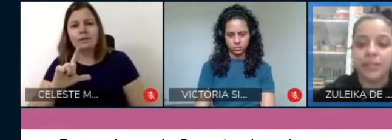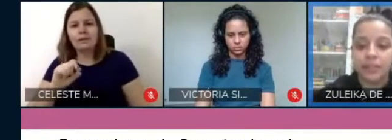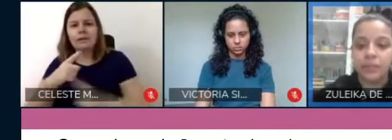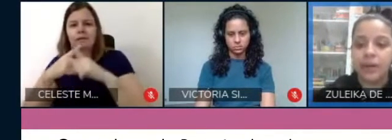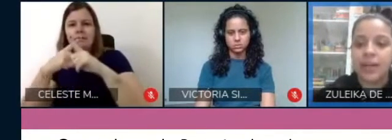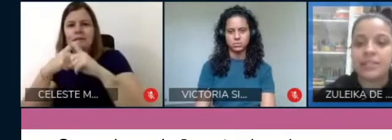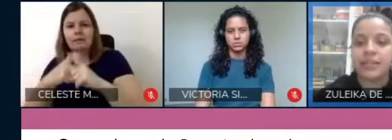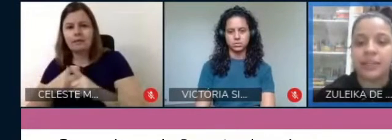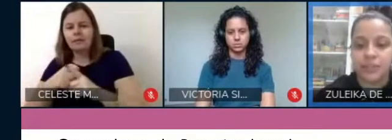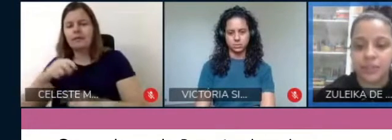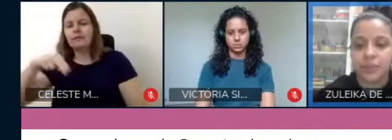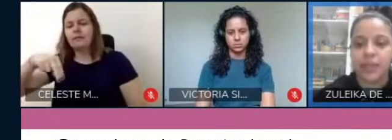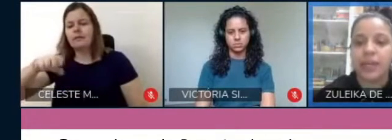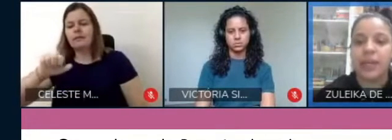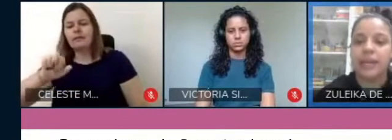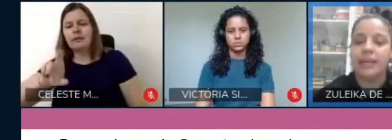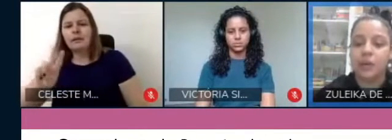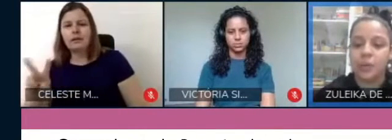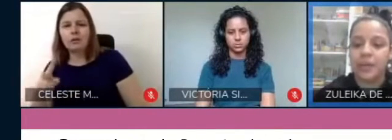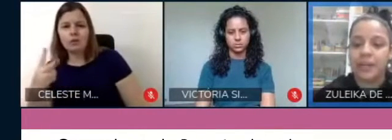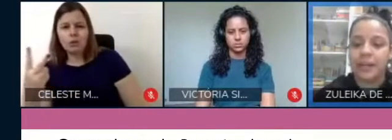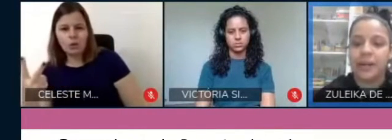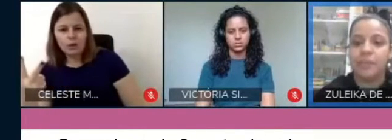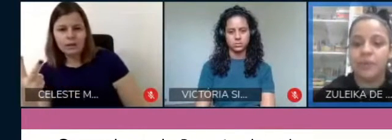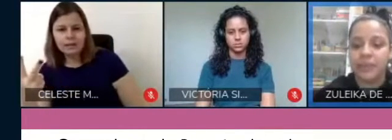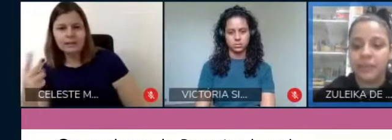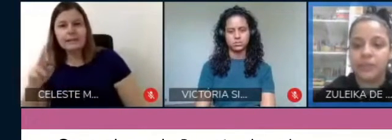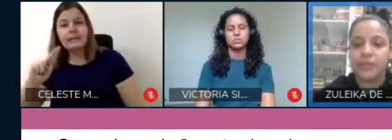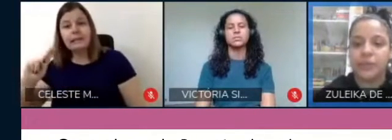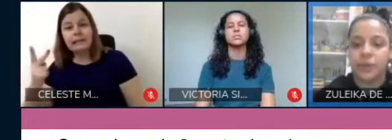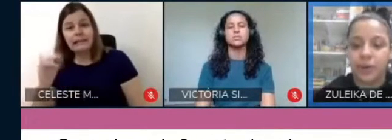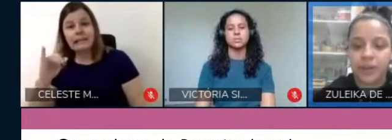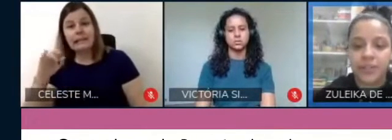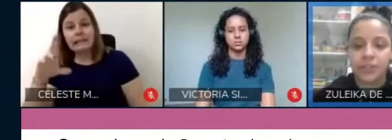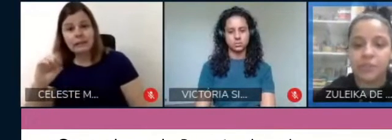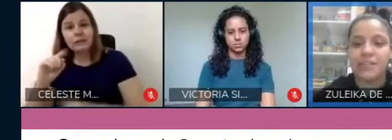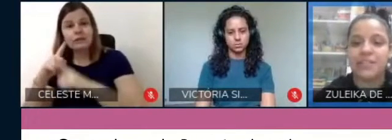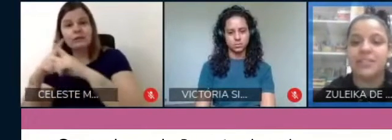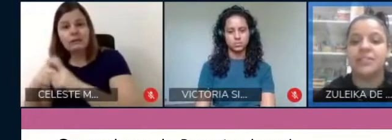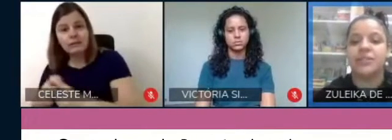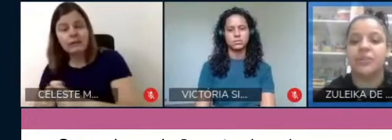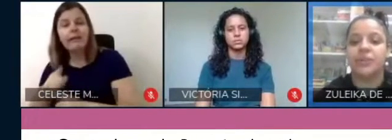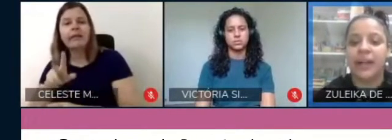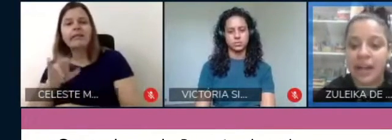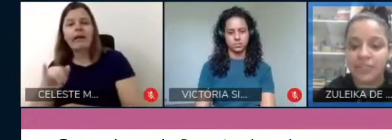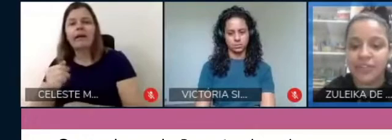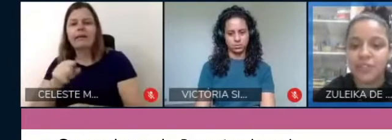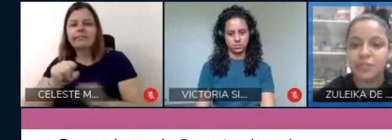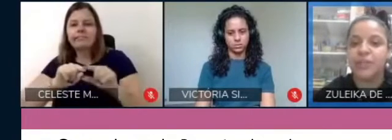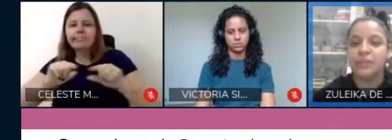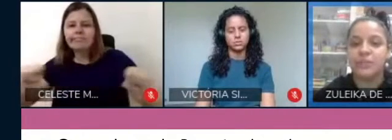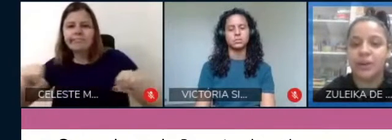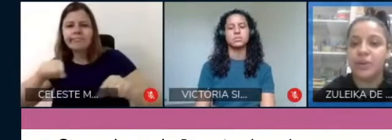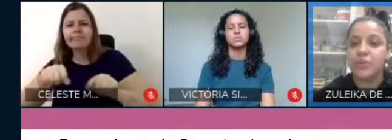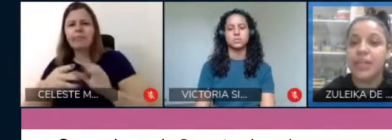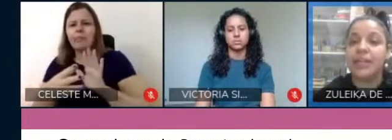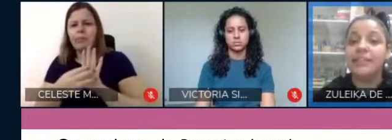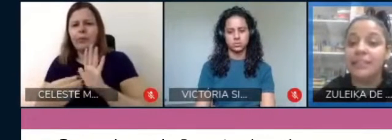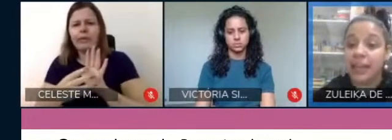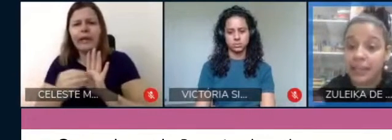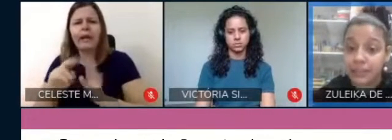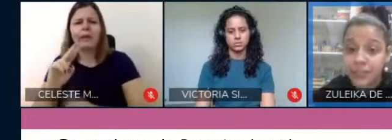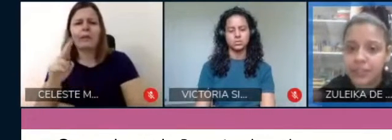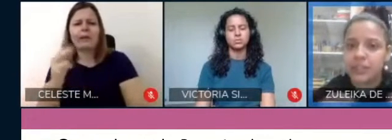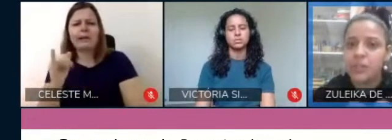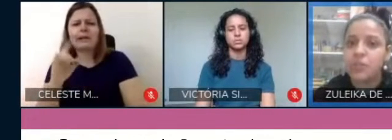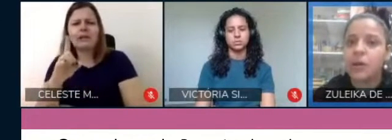near 2, hidro, asterisco. Ele recuperará modelo hidrológico, bacias hidrográficas, modelos